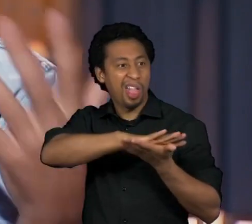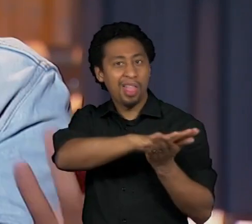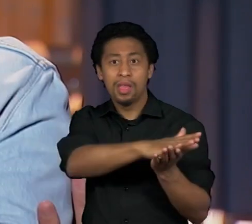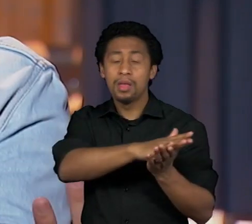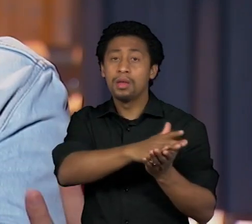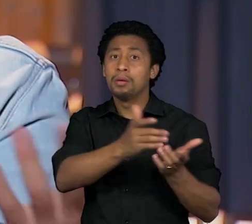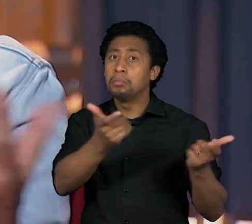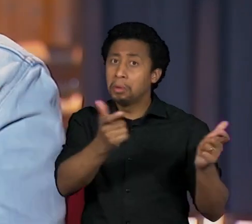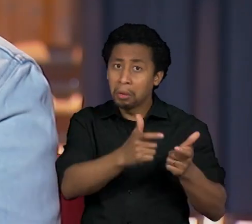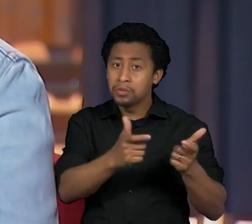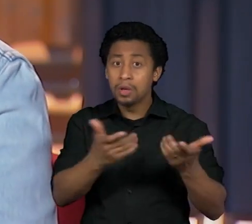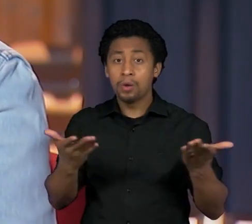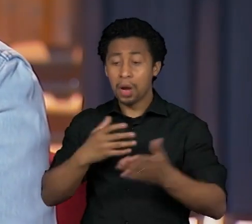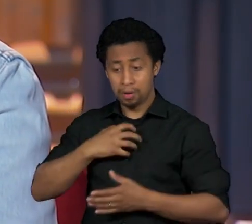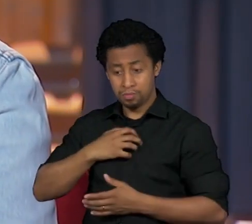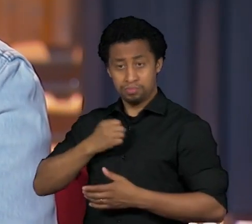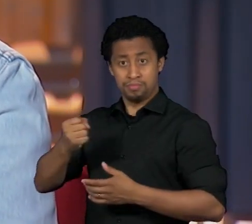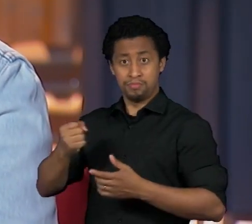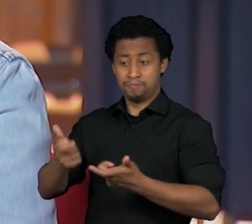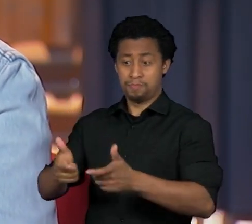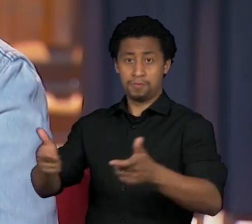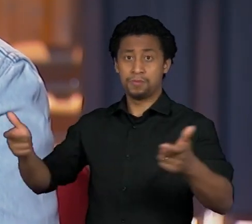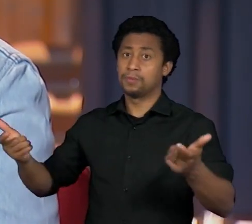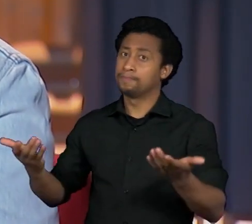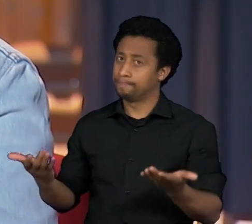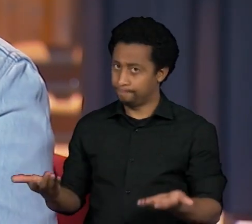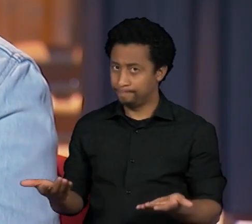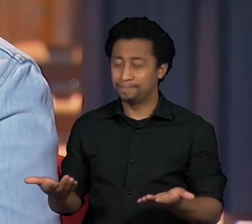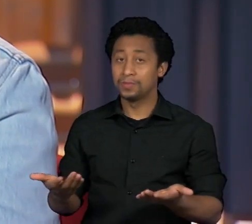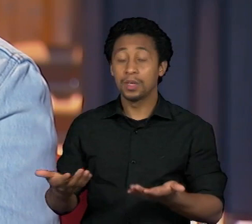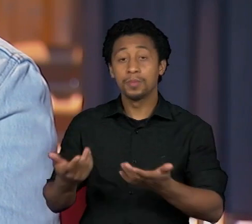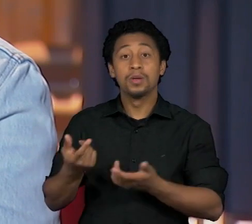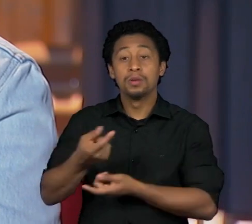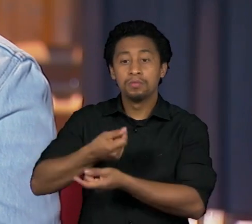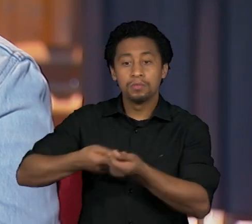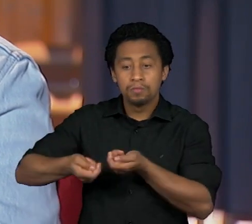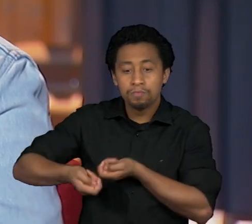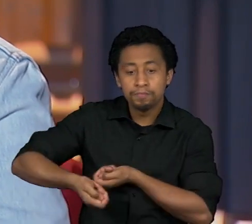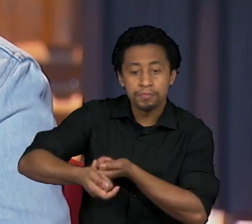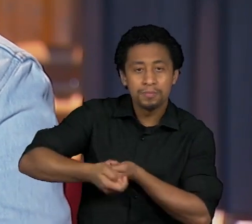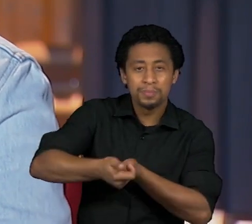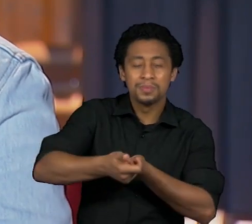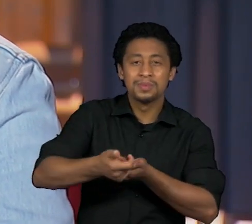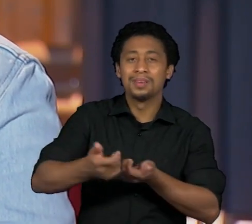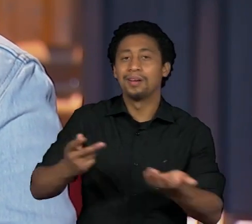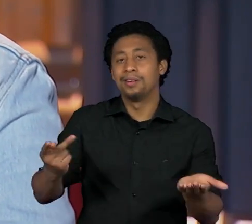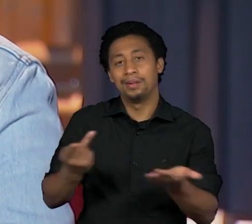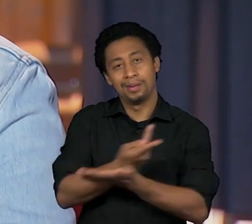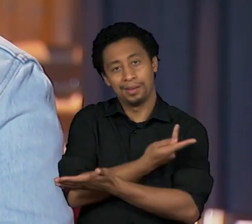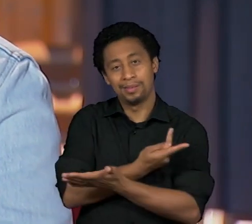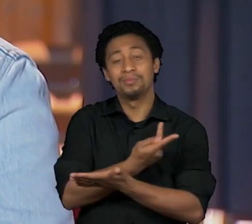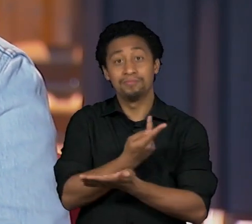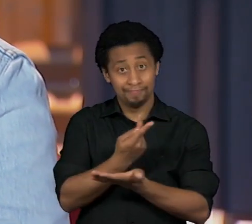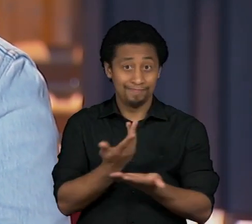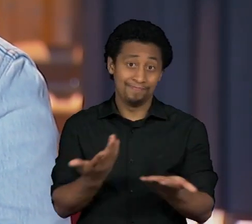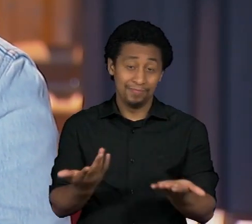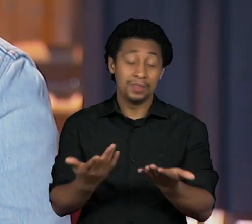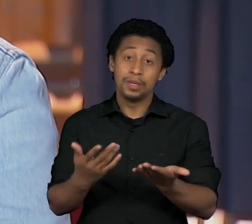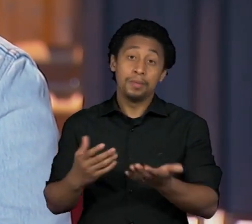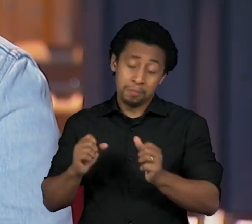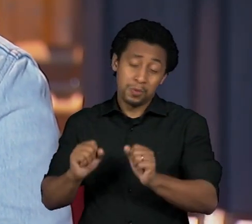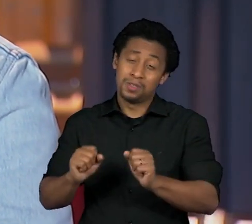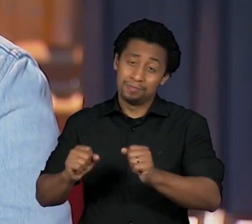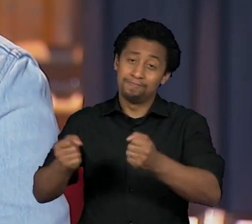numa abundância não distribuída, né? Uma crise ambiental gigantesca que sugere a inviabilidade da nossa espécie.